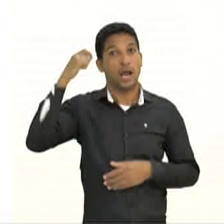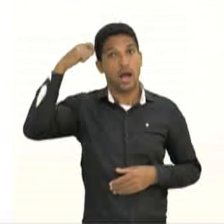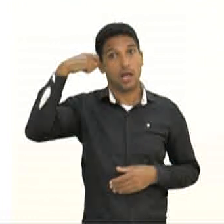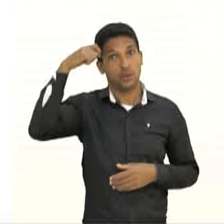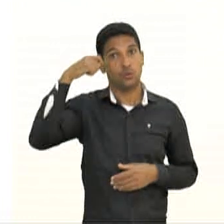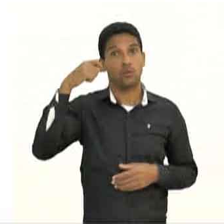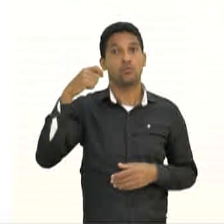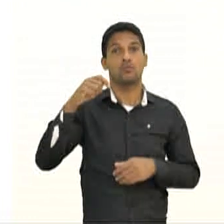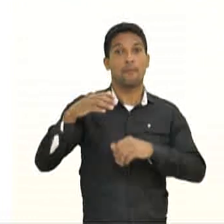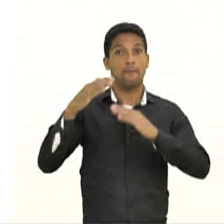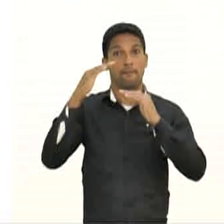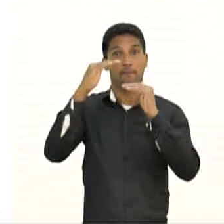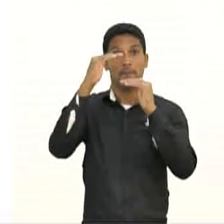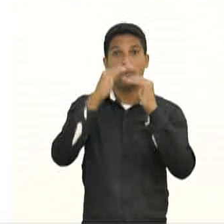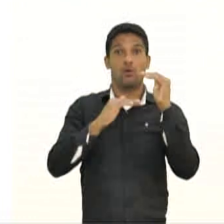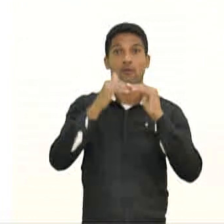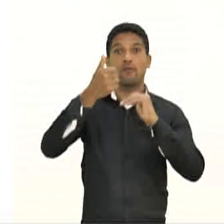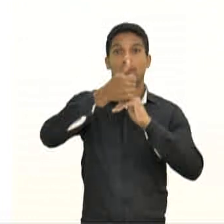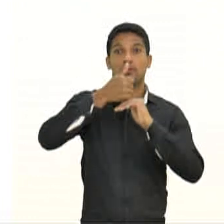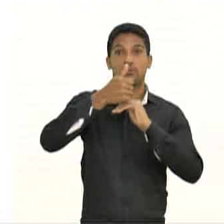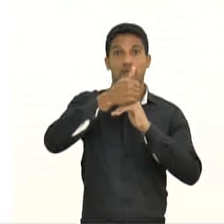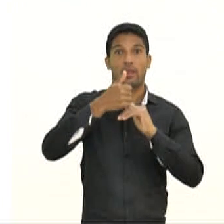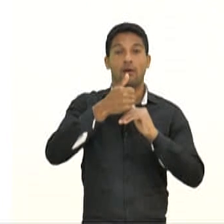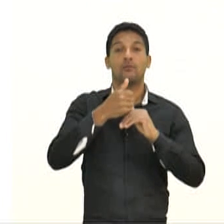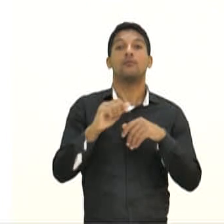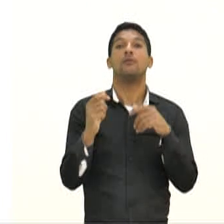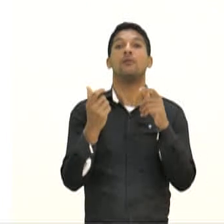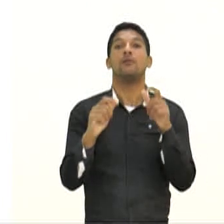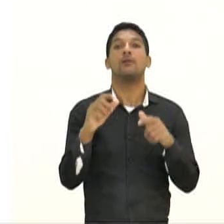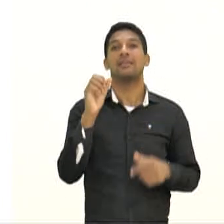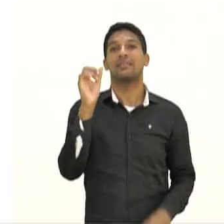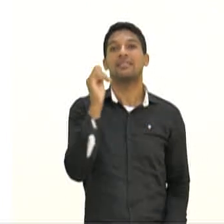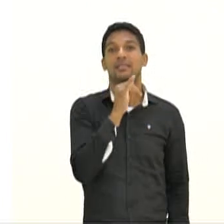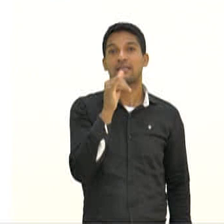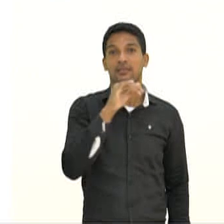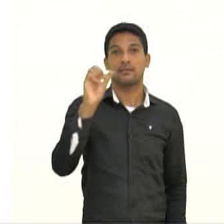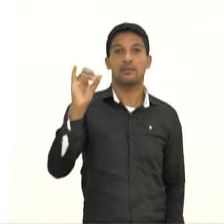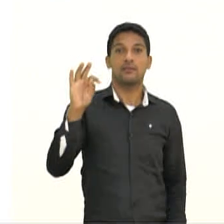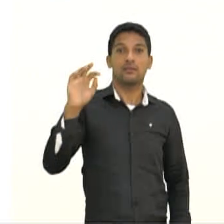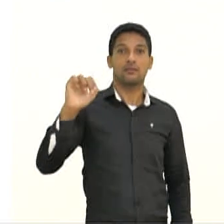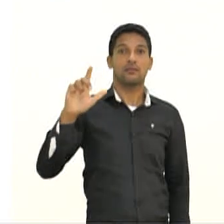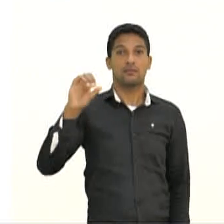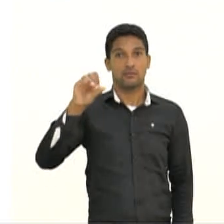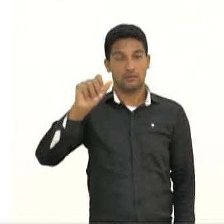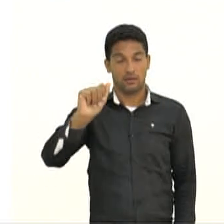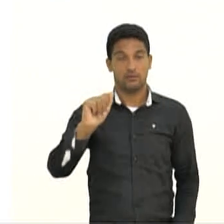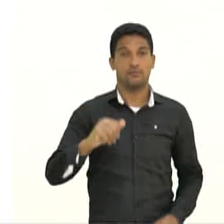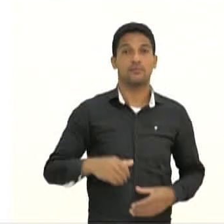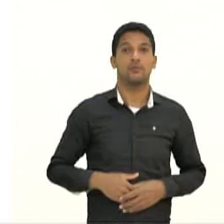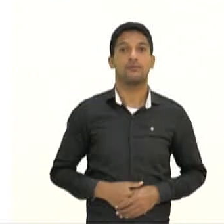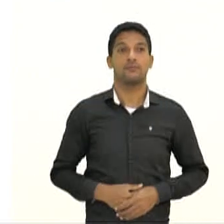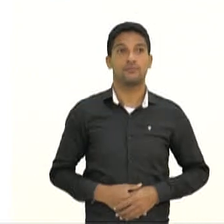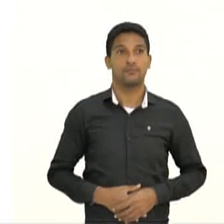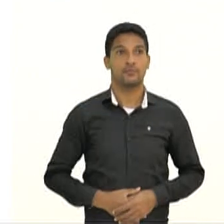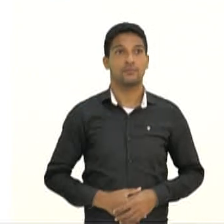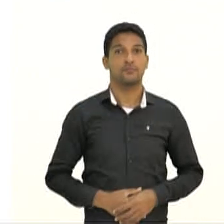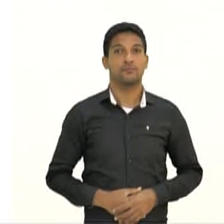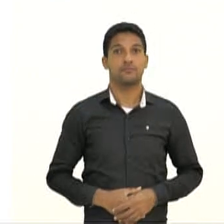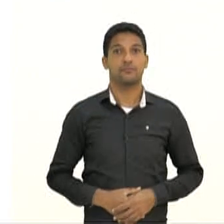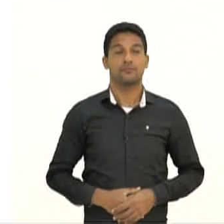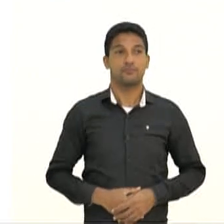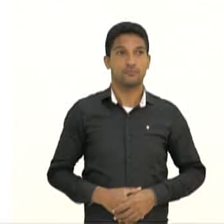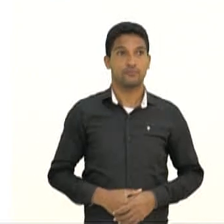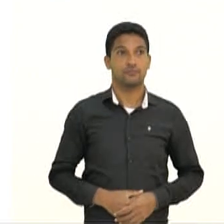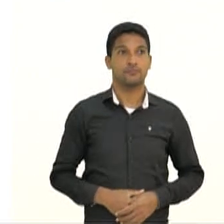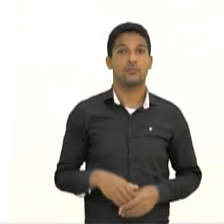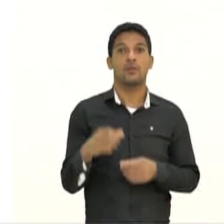teatro na comédia dell'arte na Itália em 1500. Em meados de 1940, Viola Spolin